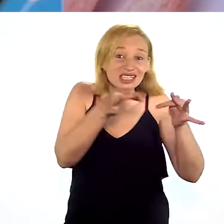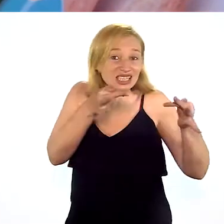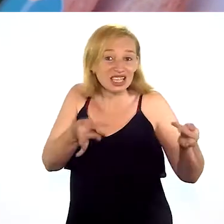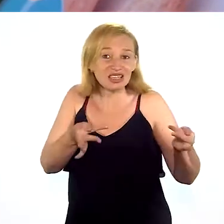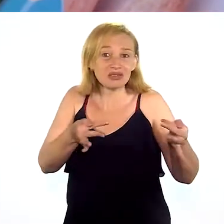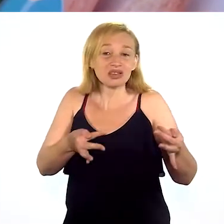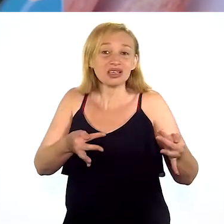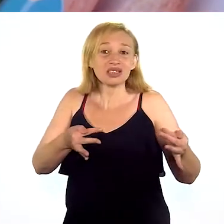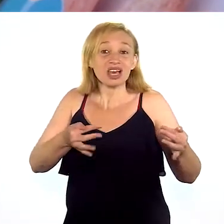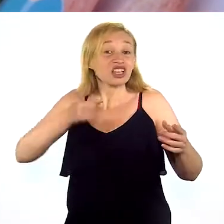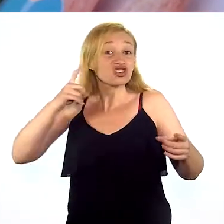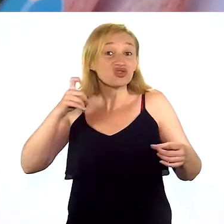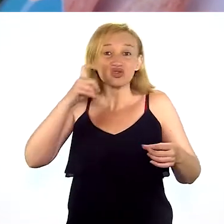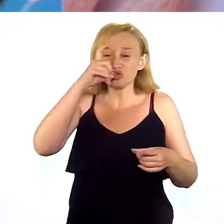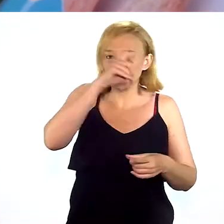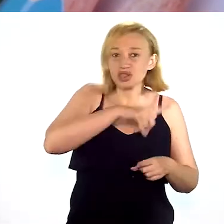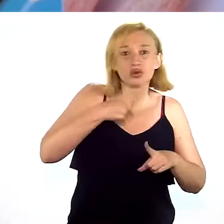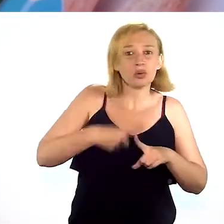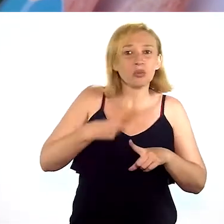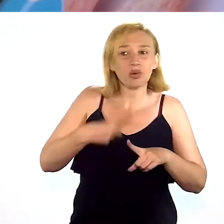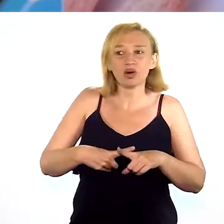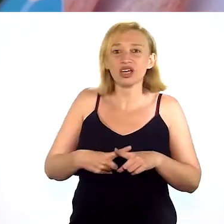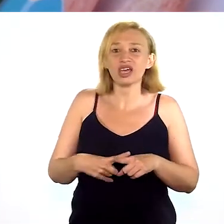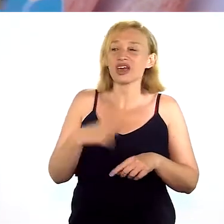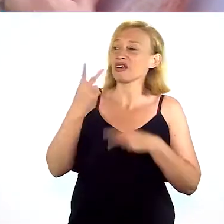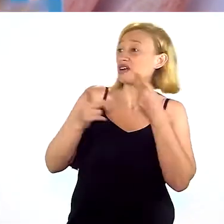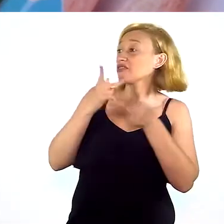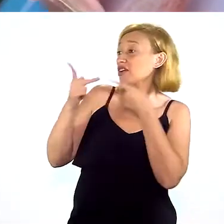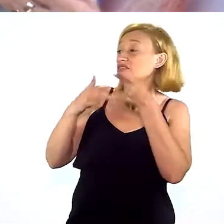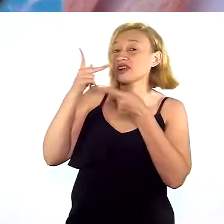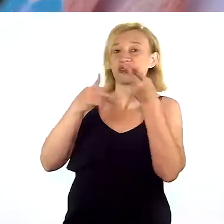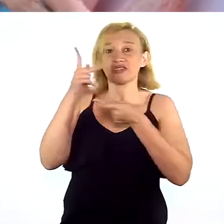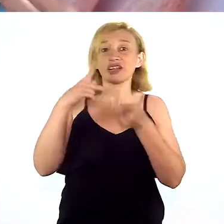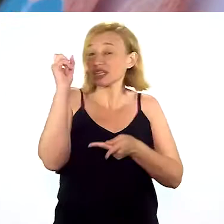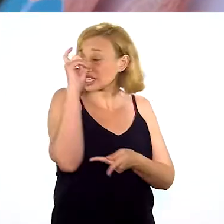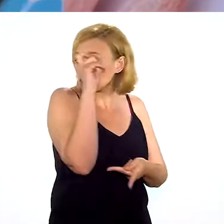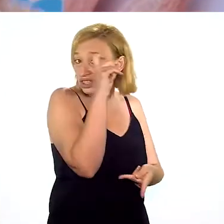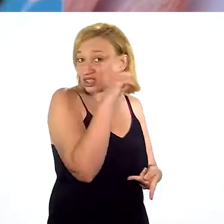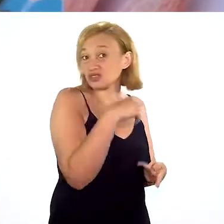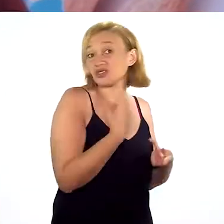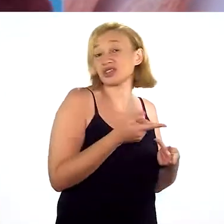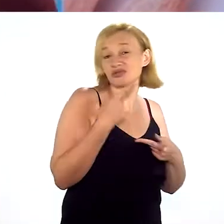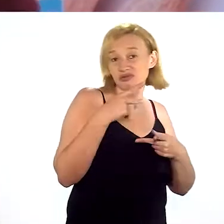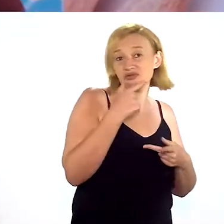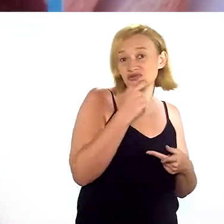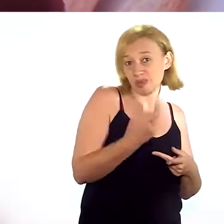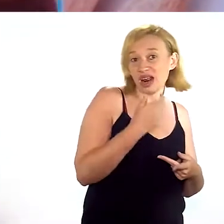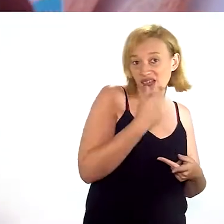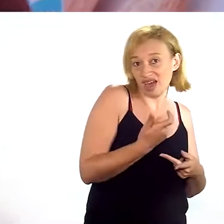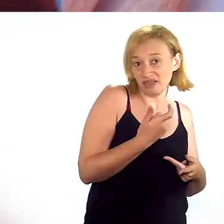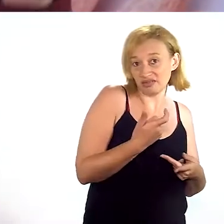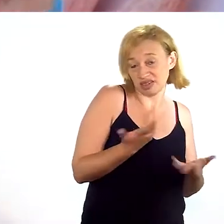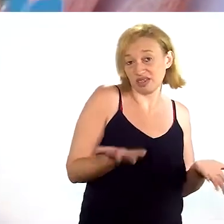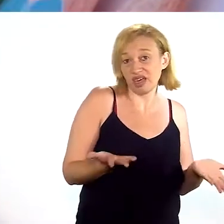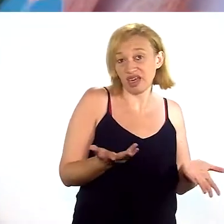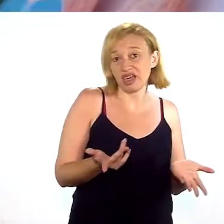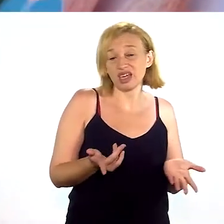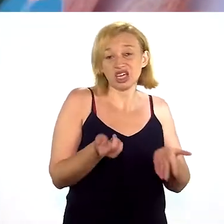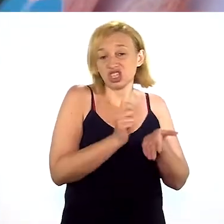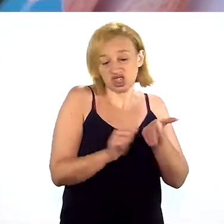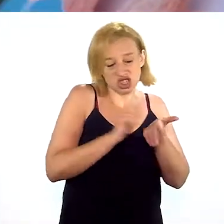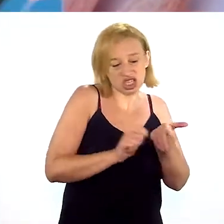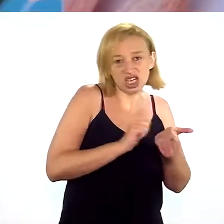escrita estilosa e extremamente difícil. Porque fácil é a gente sair falando, usando palavra difícil,